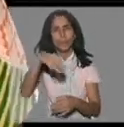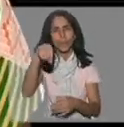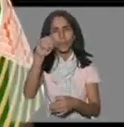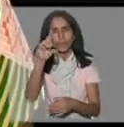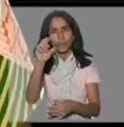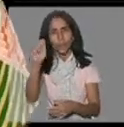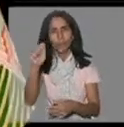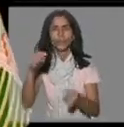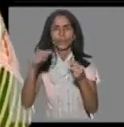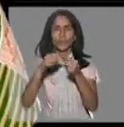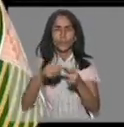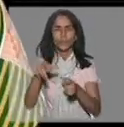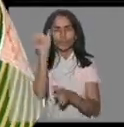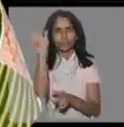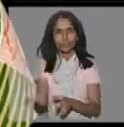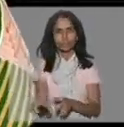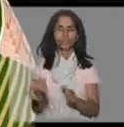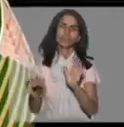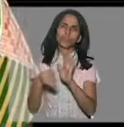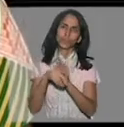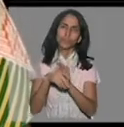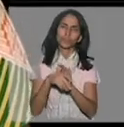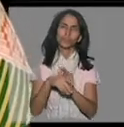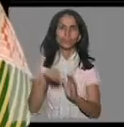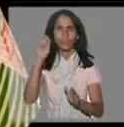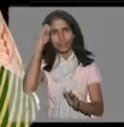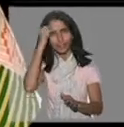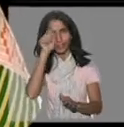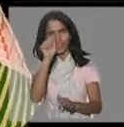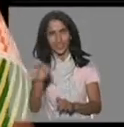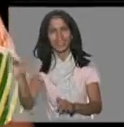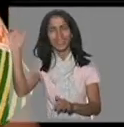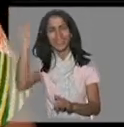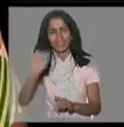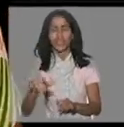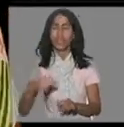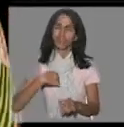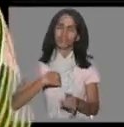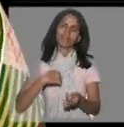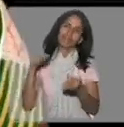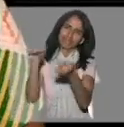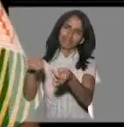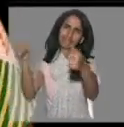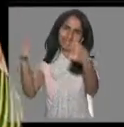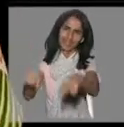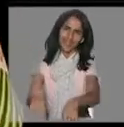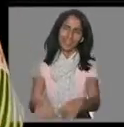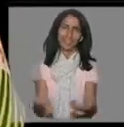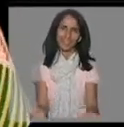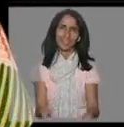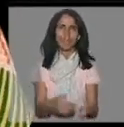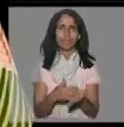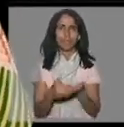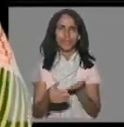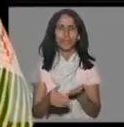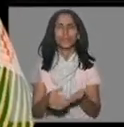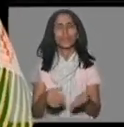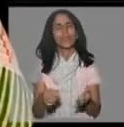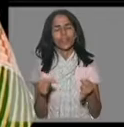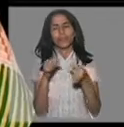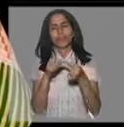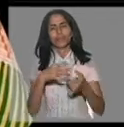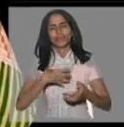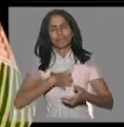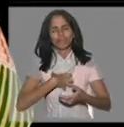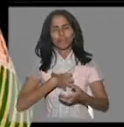com identidade. E por acaso eu estava lá. E comecei a fazer também porque tinha muito sentido para